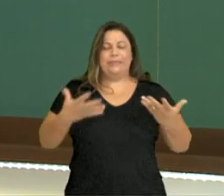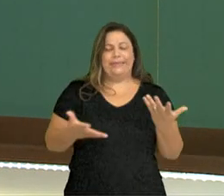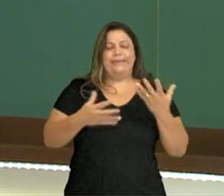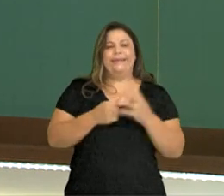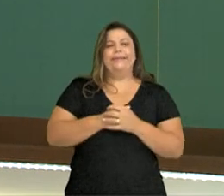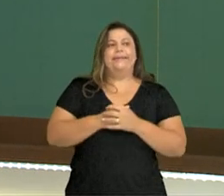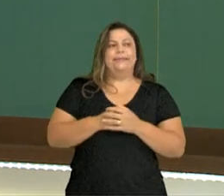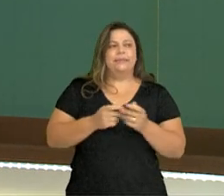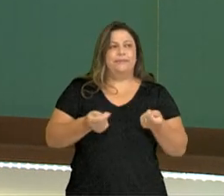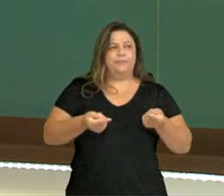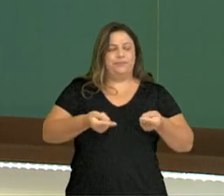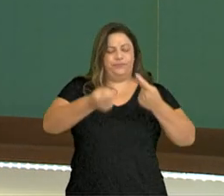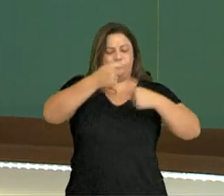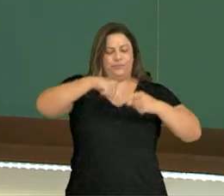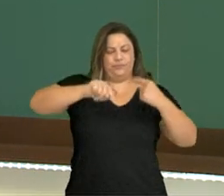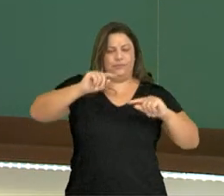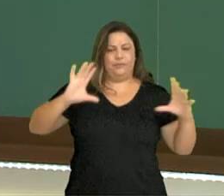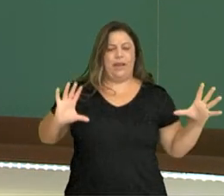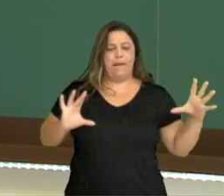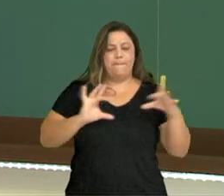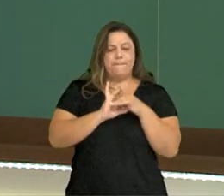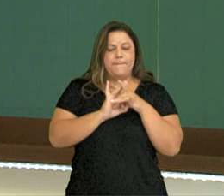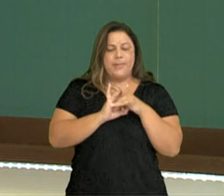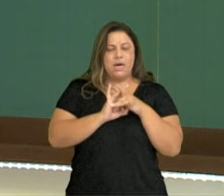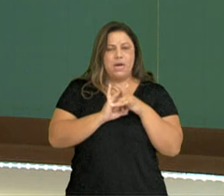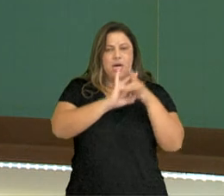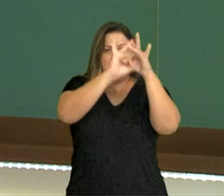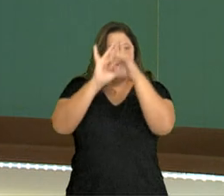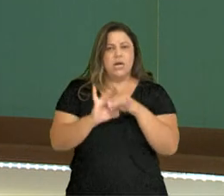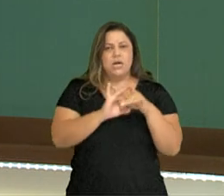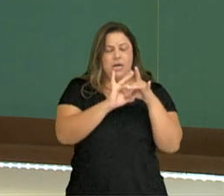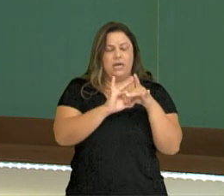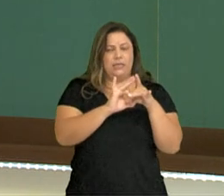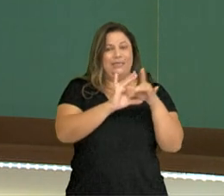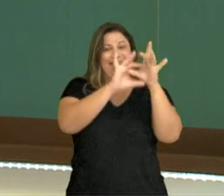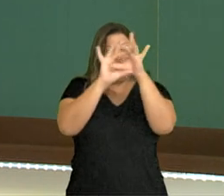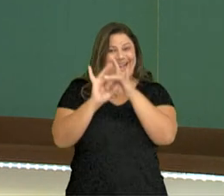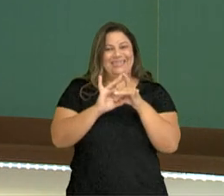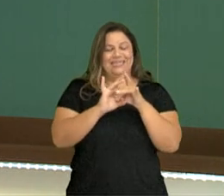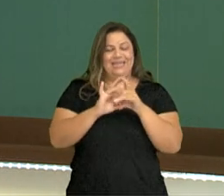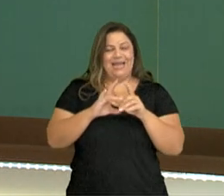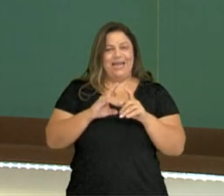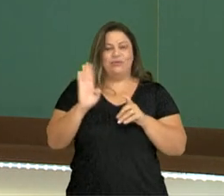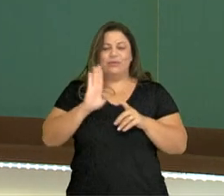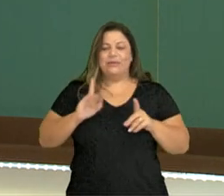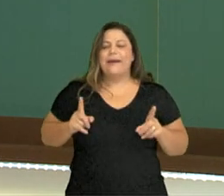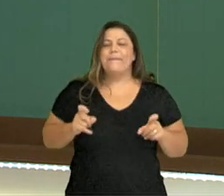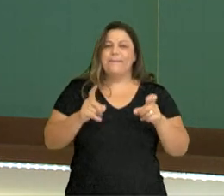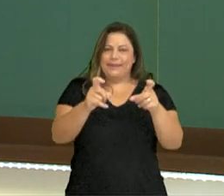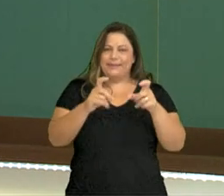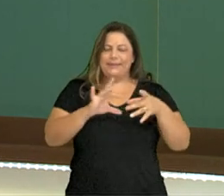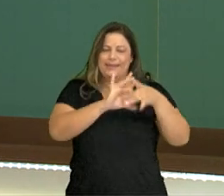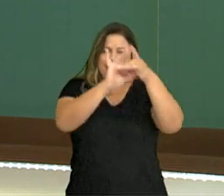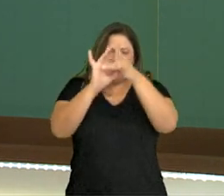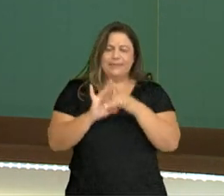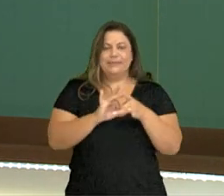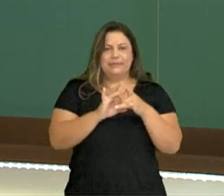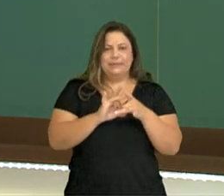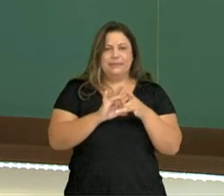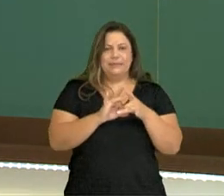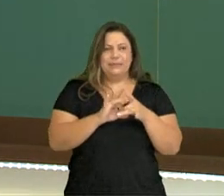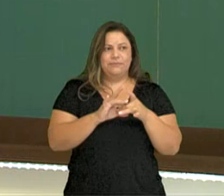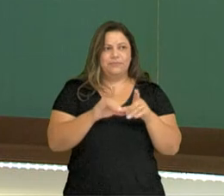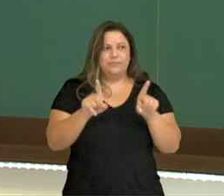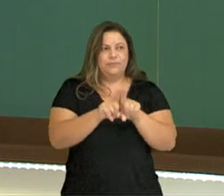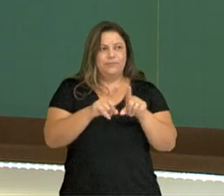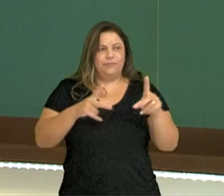Esse gene-alvo, então, é ligado justamente no plasmídio da bactéria, então, enzimas fazem esse corte,